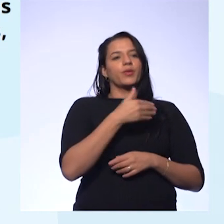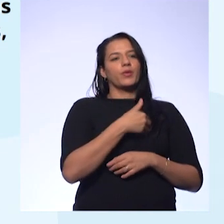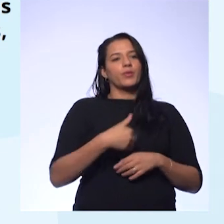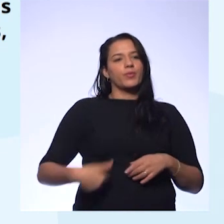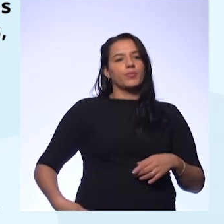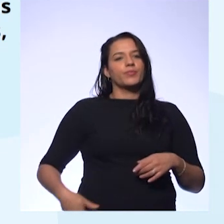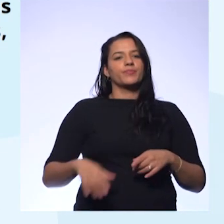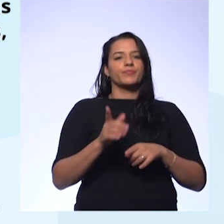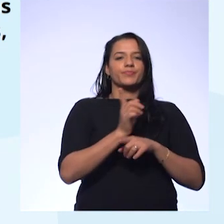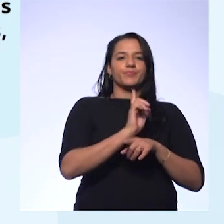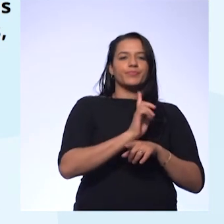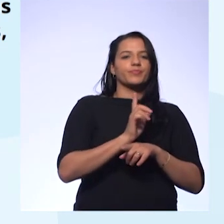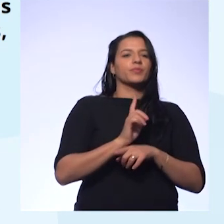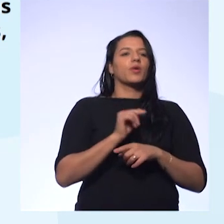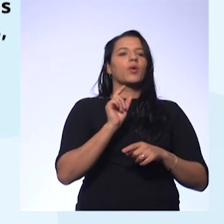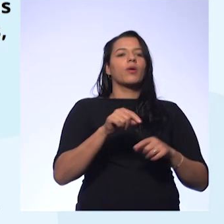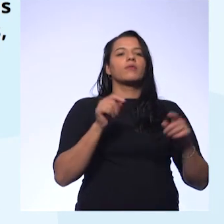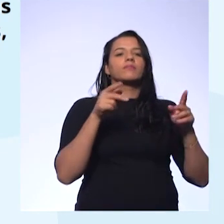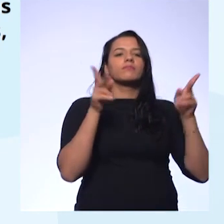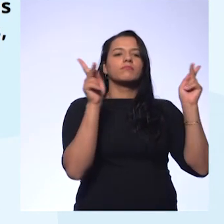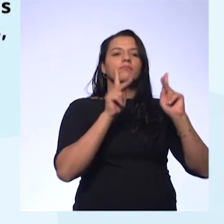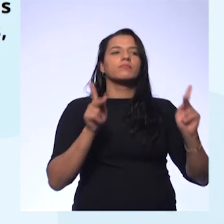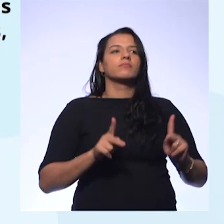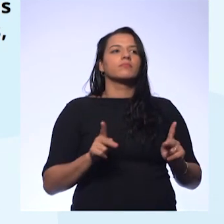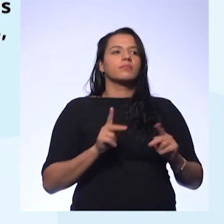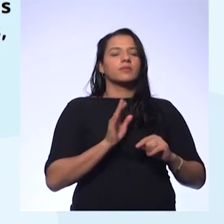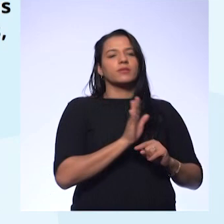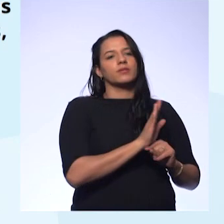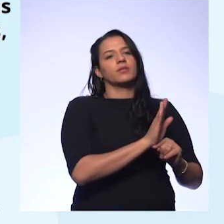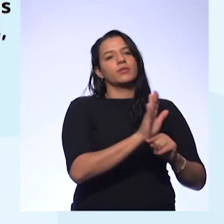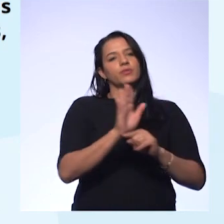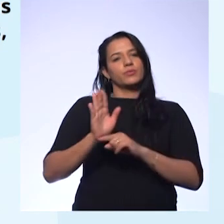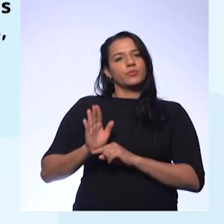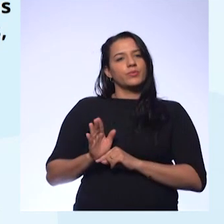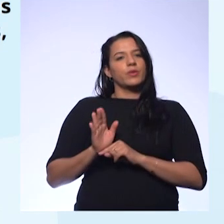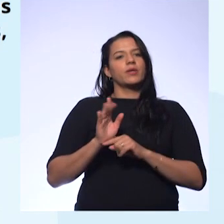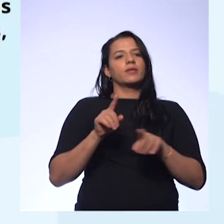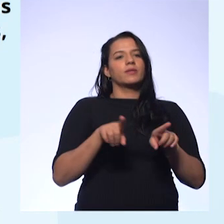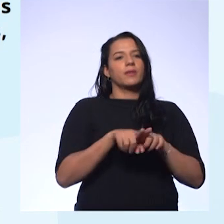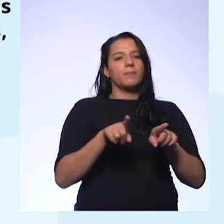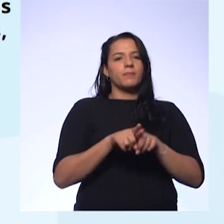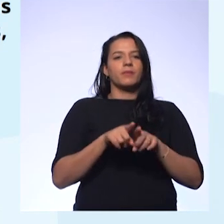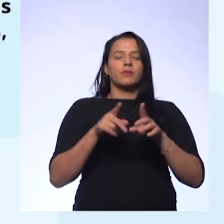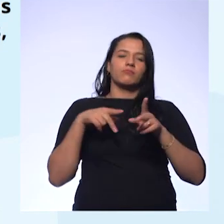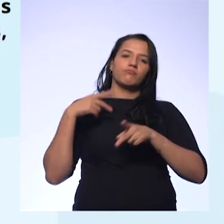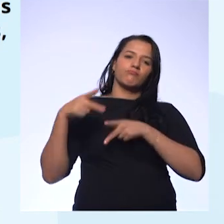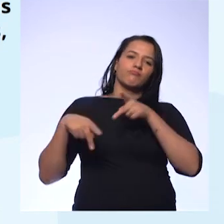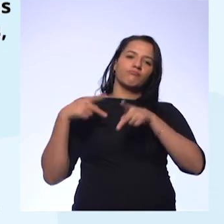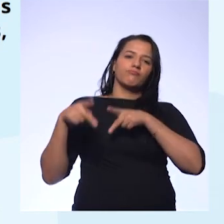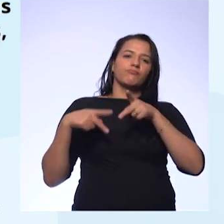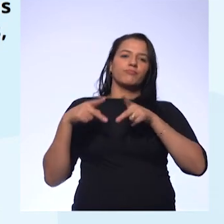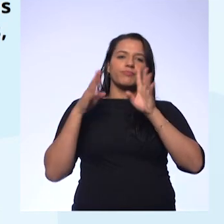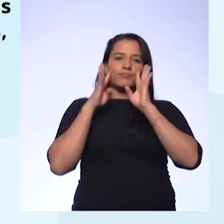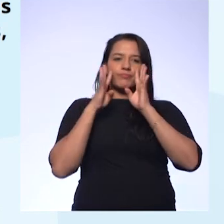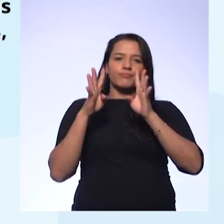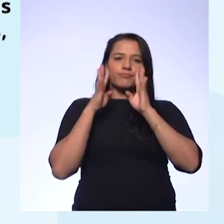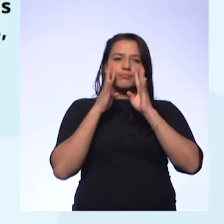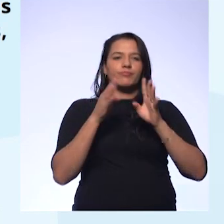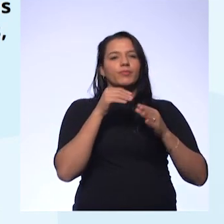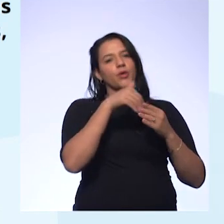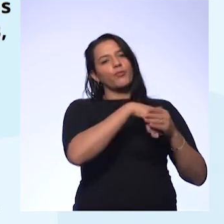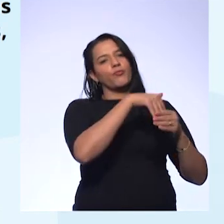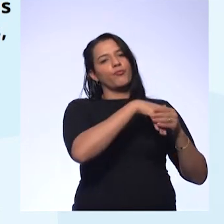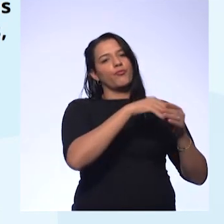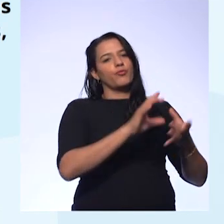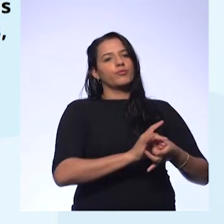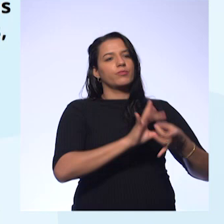virá restabelecer a paz com a anistia e garantir a opinião do povo com a liberdade nas urnas, né? Dizia